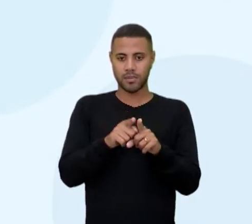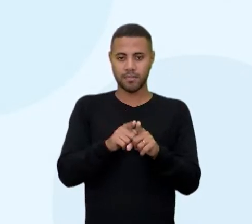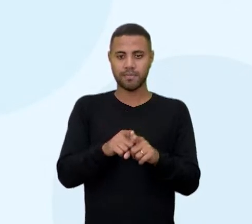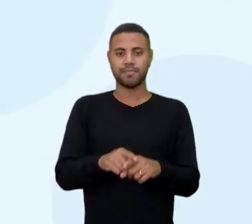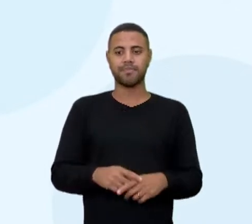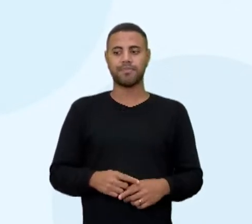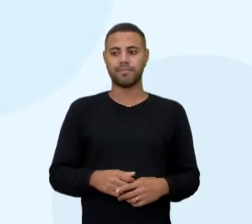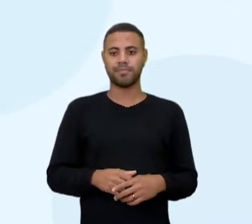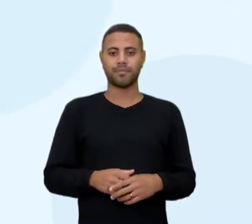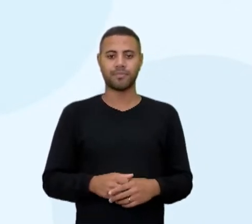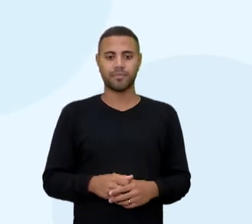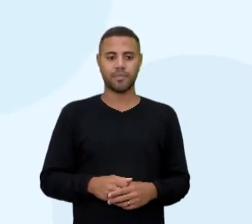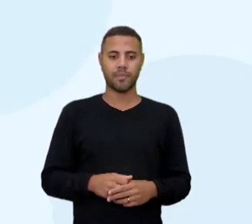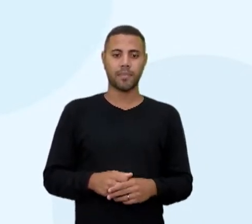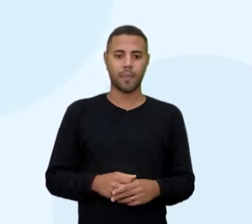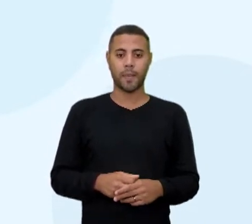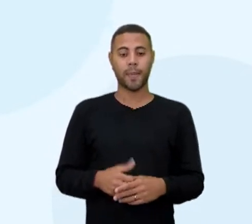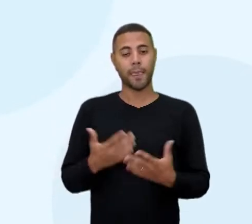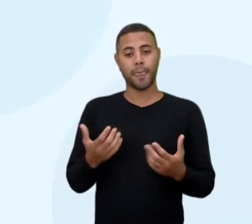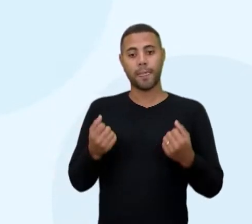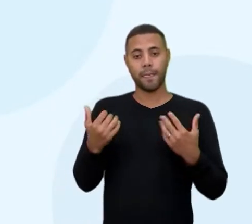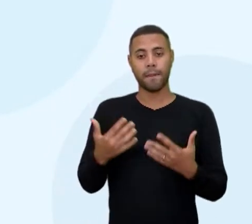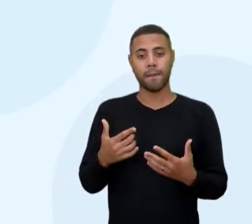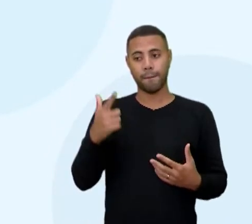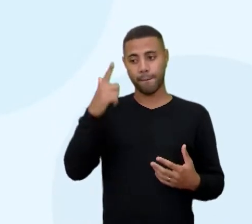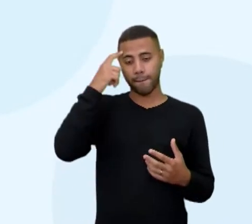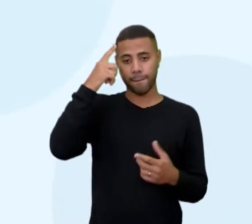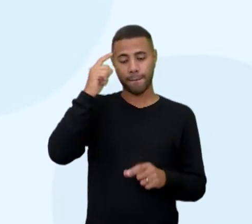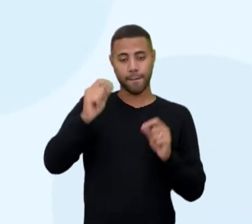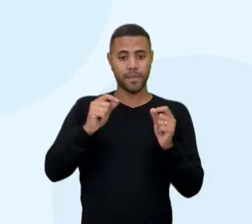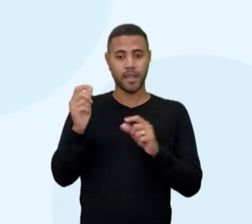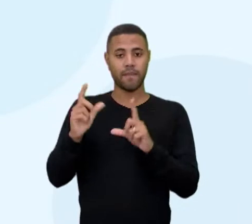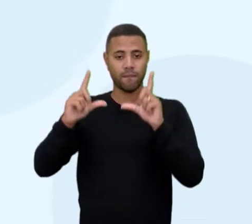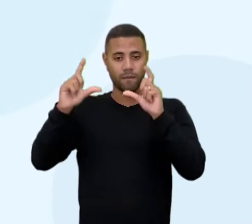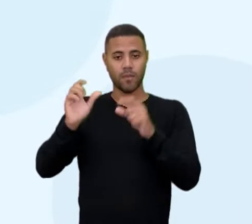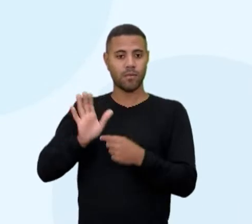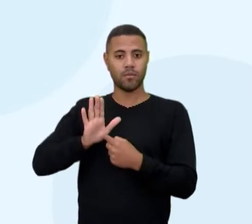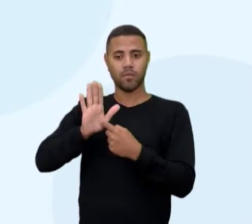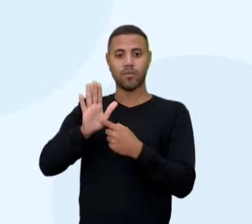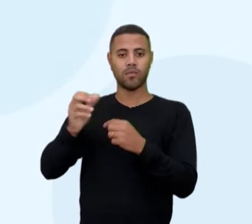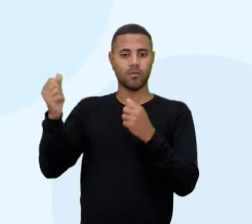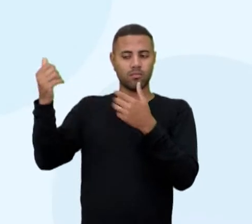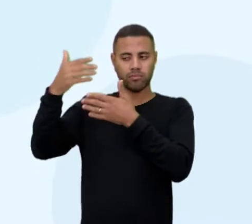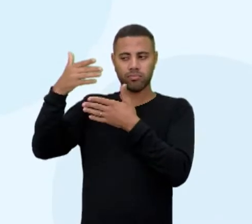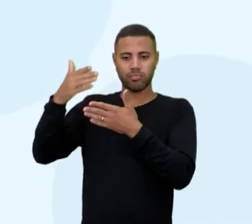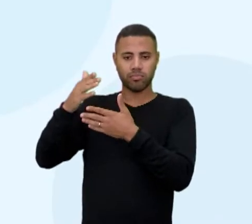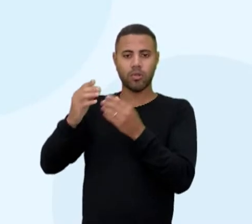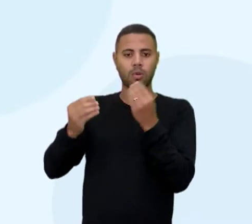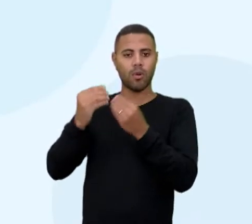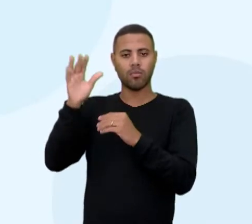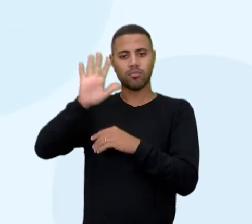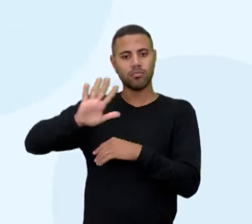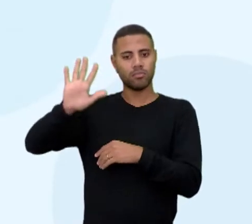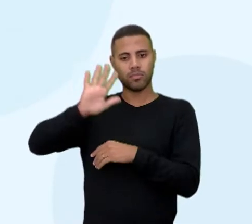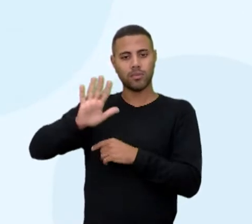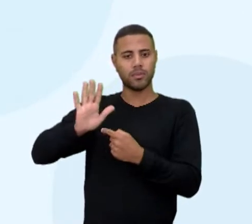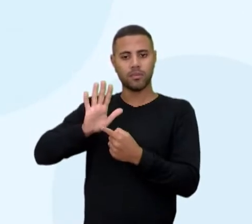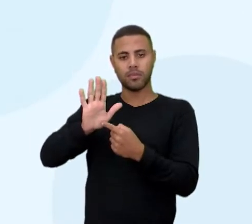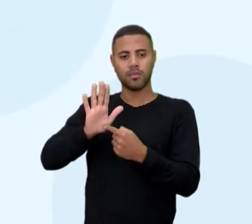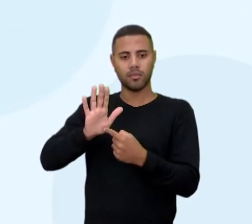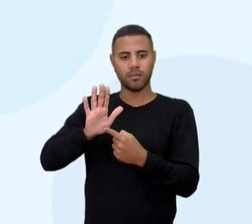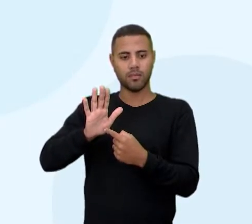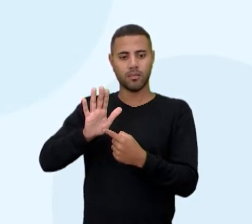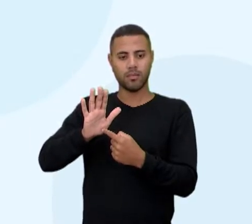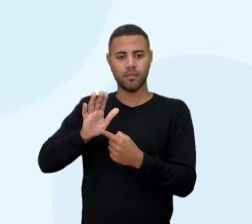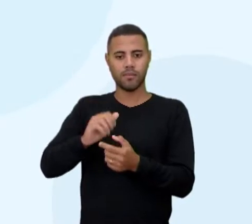coisa. E aí a ideia, né, acho que dessa imagem é mostrar que vão formando um padrão, ou seja, vai formando uma